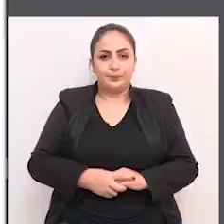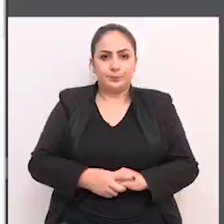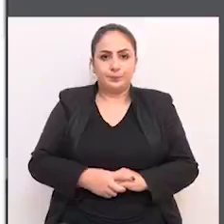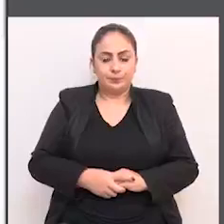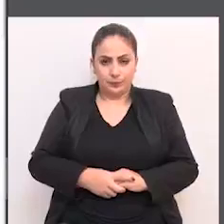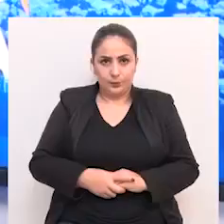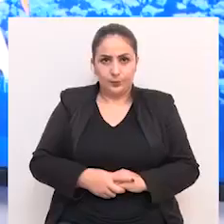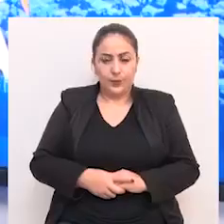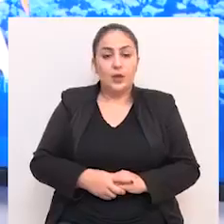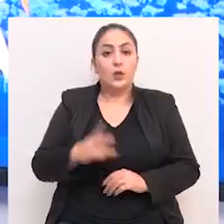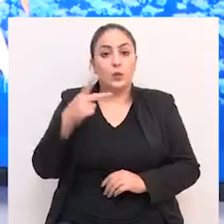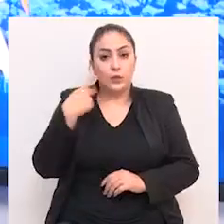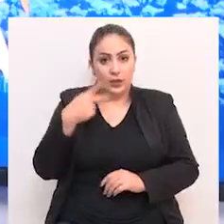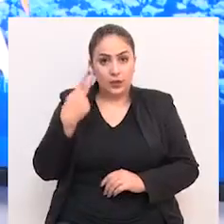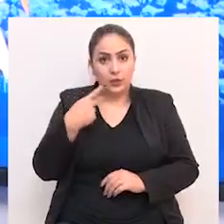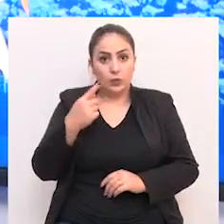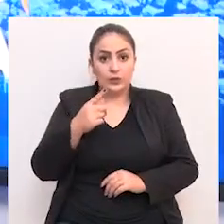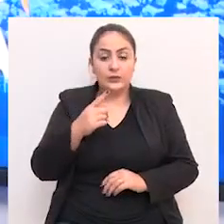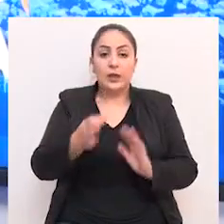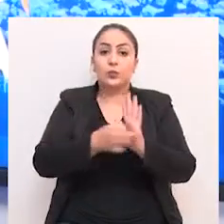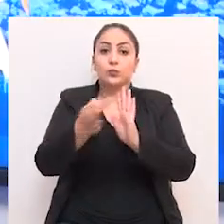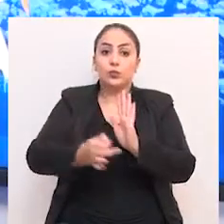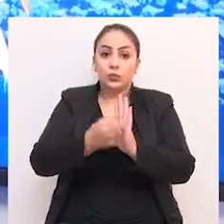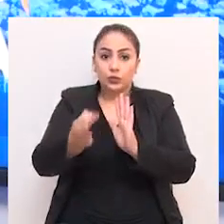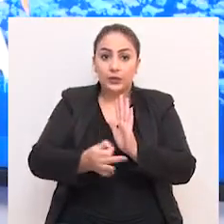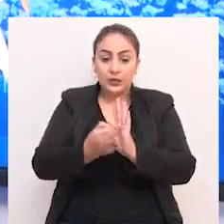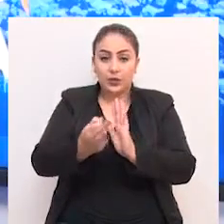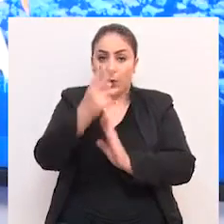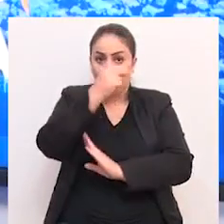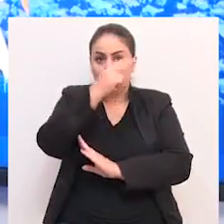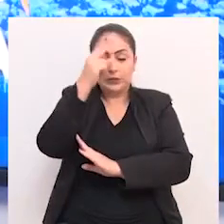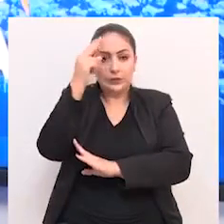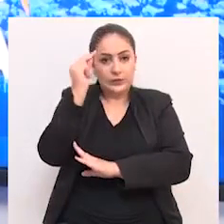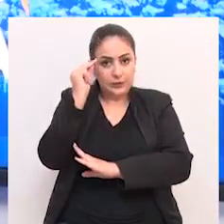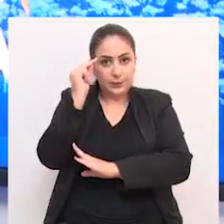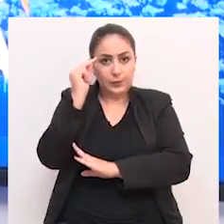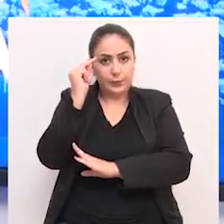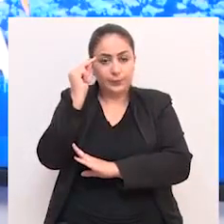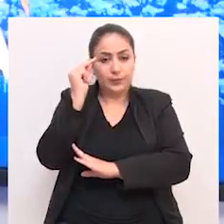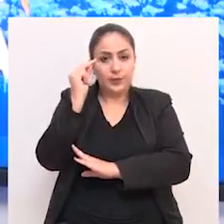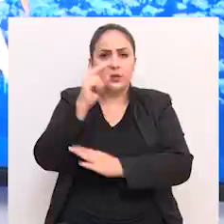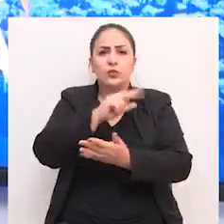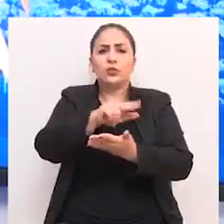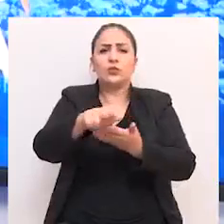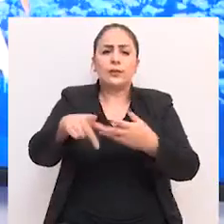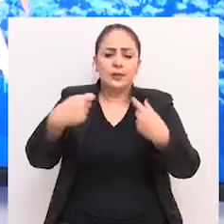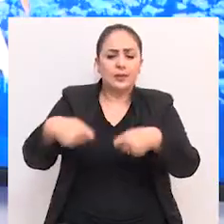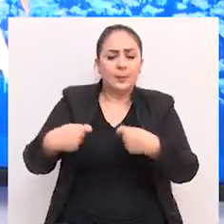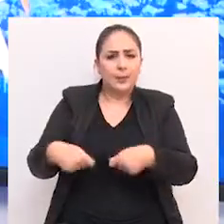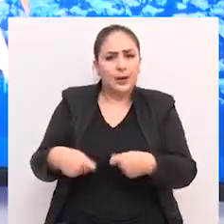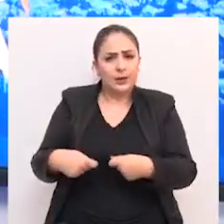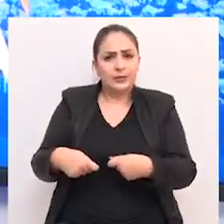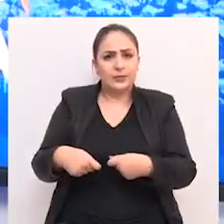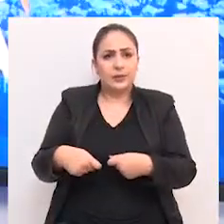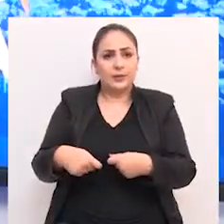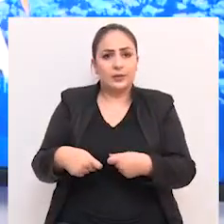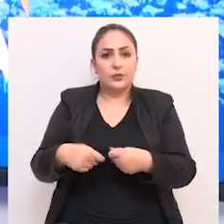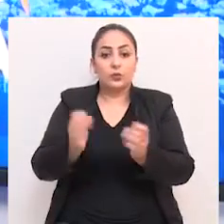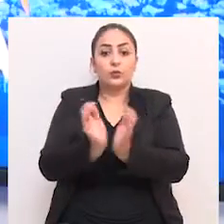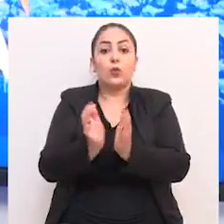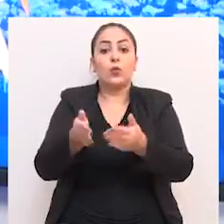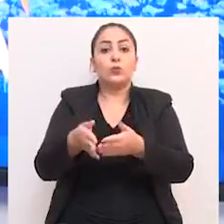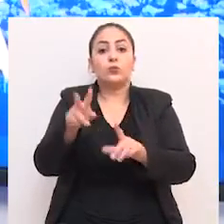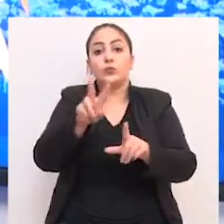a gente está falando. E os vereadores estão sugerindo ao Executivo Municipal diversas demandas a partir